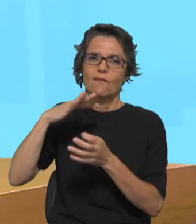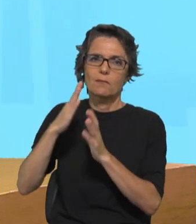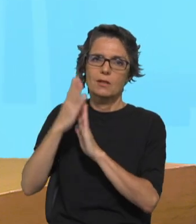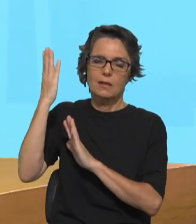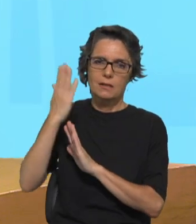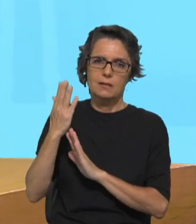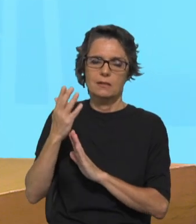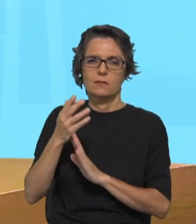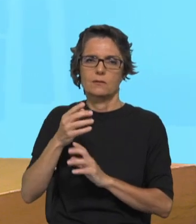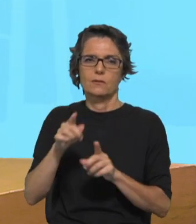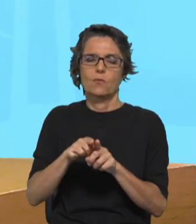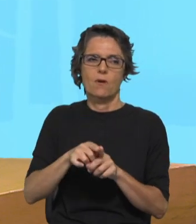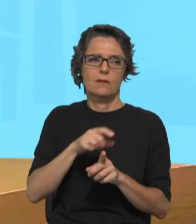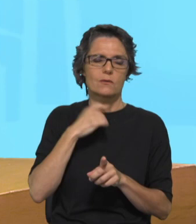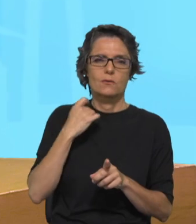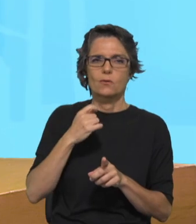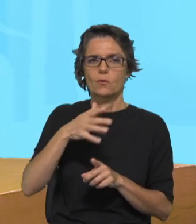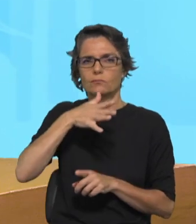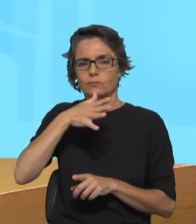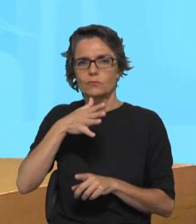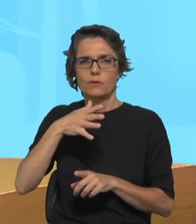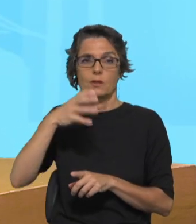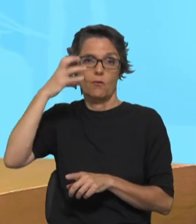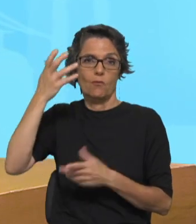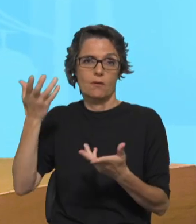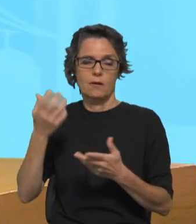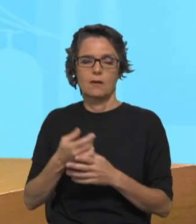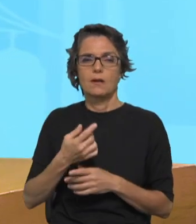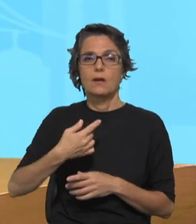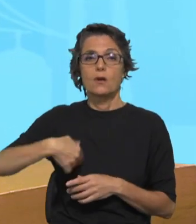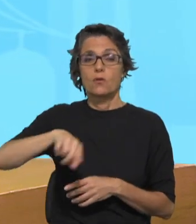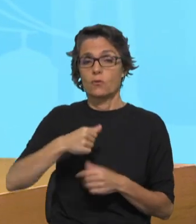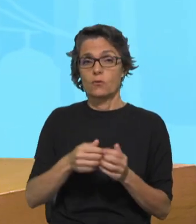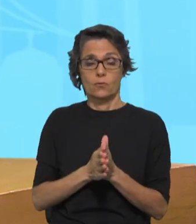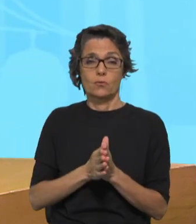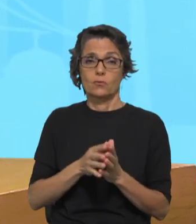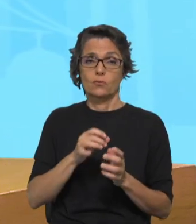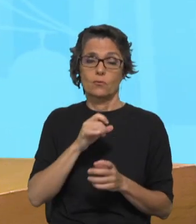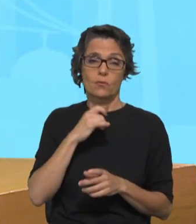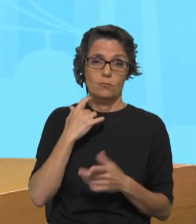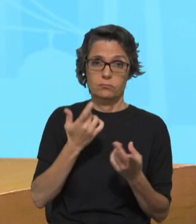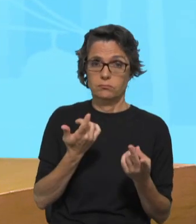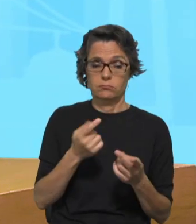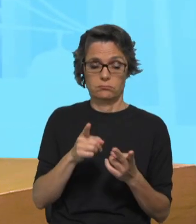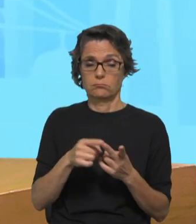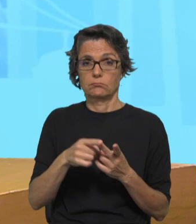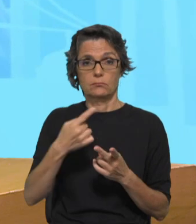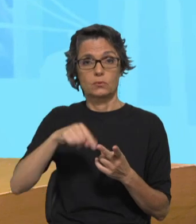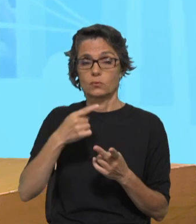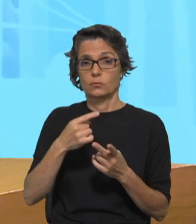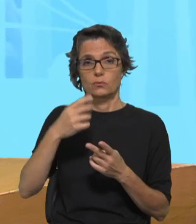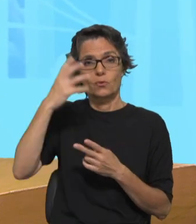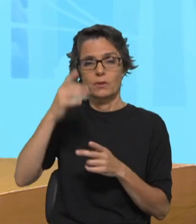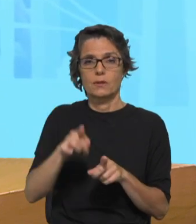rei. E, portanto, todos somos sacerdotes, todos somos reis, isto é, temos que nos pôr todos ao serviço uns dos